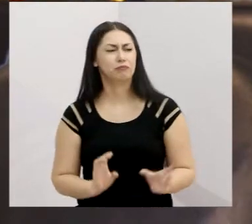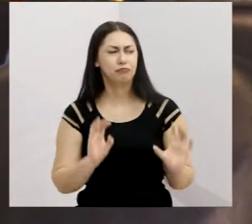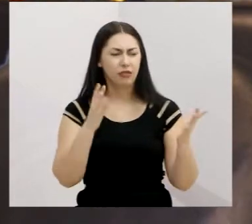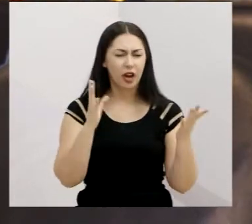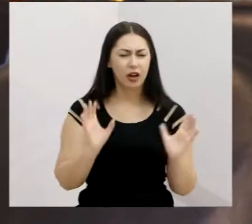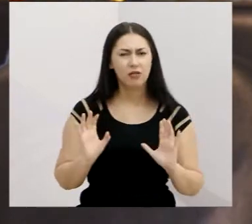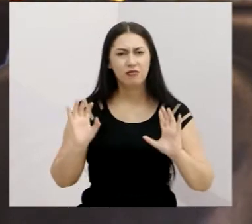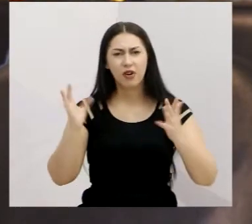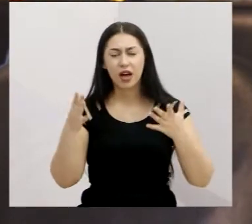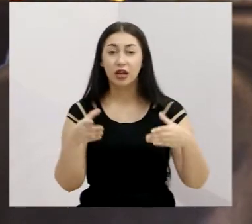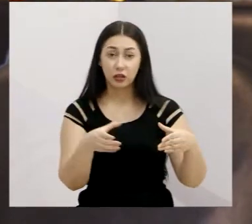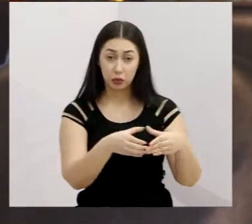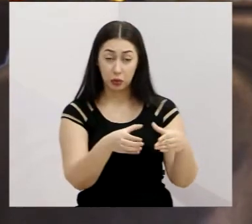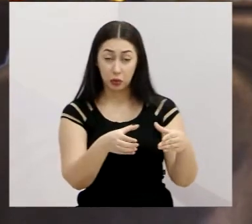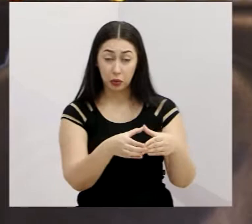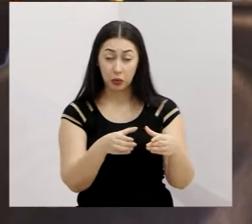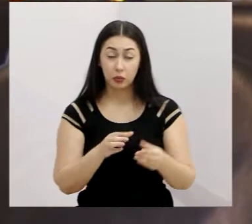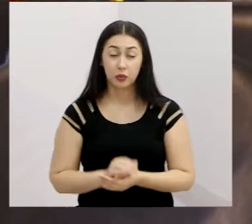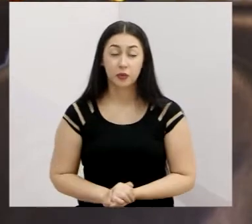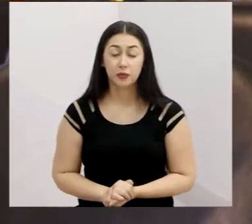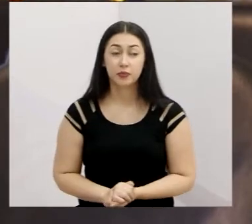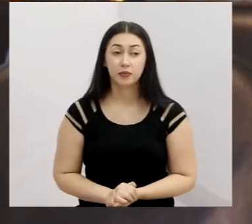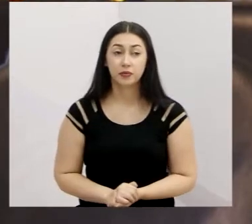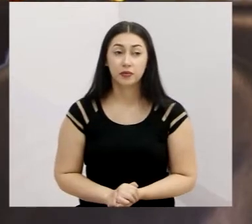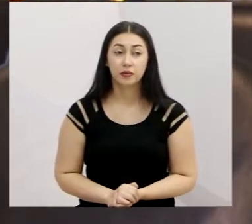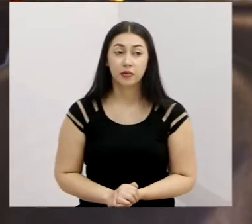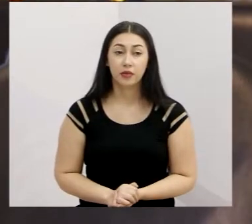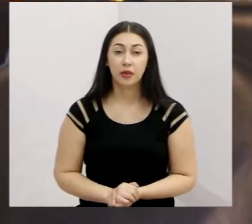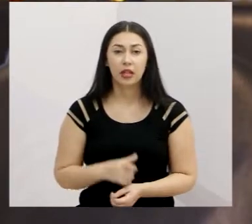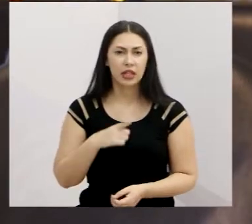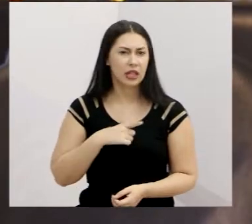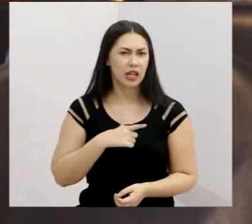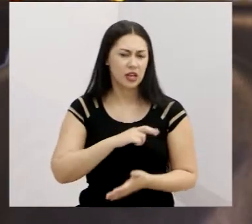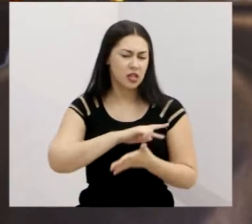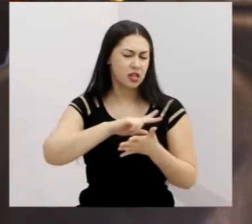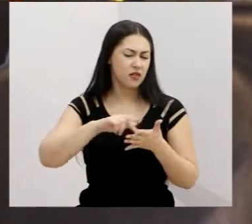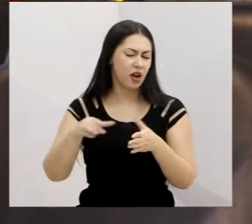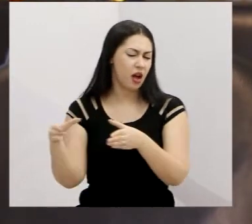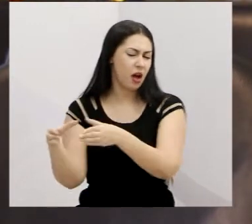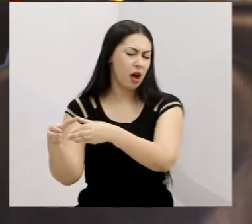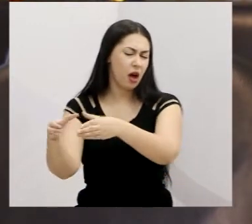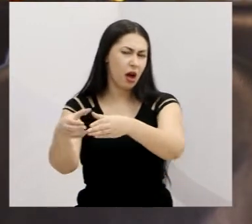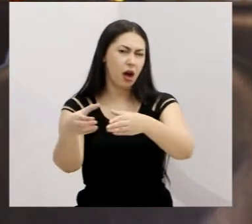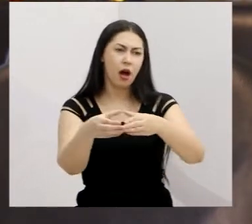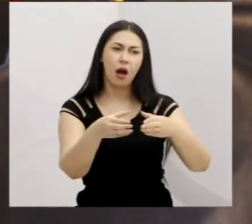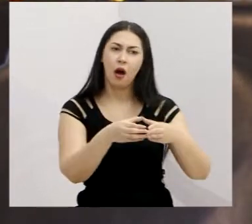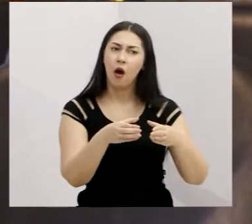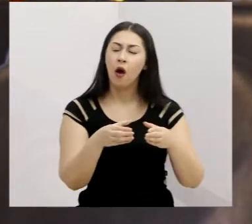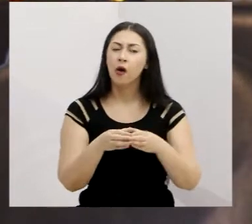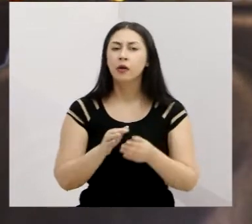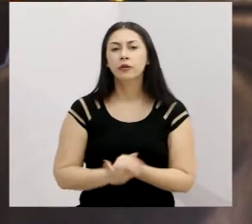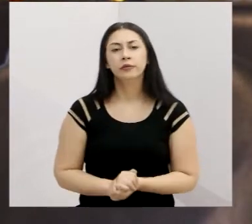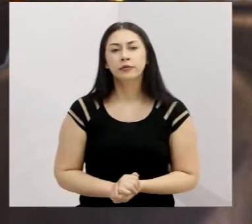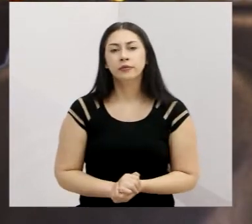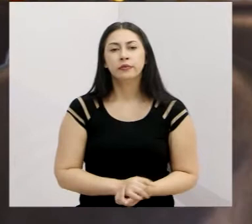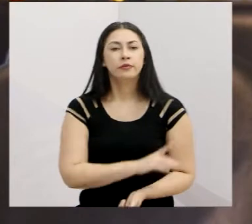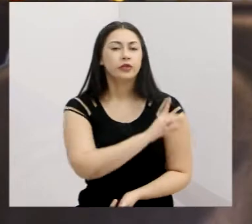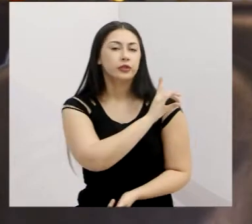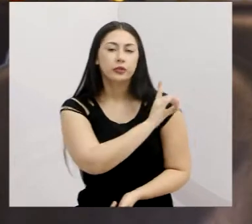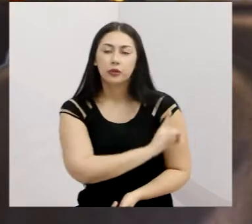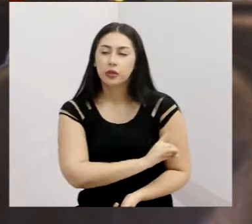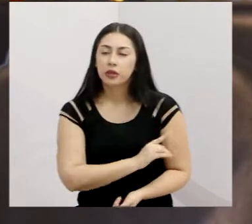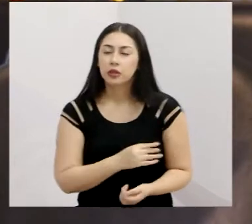os eventos né eu bloqueou ah e tem vários departamentos são os departamentos até a diretoria do